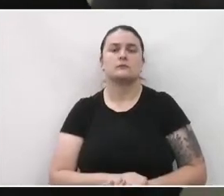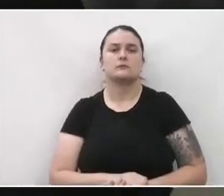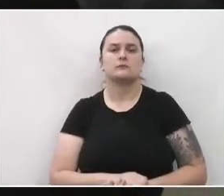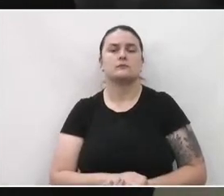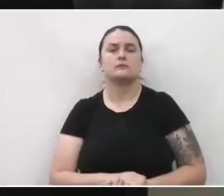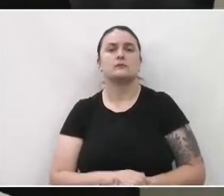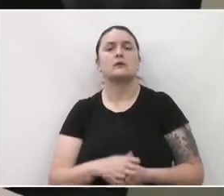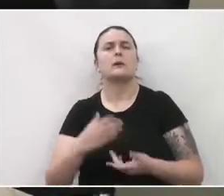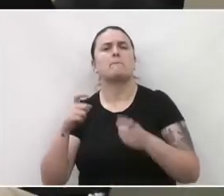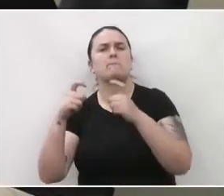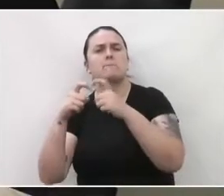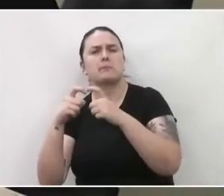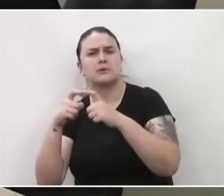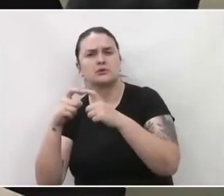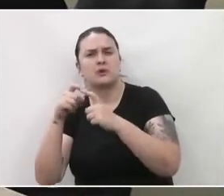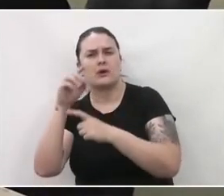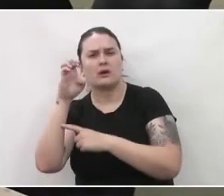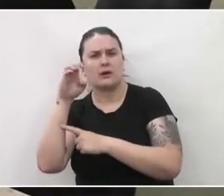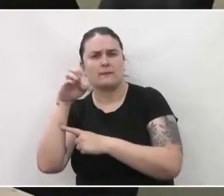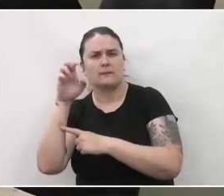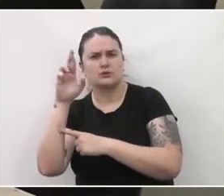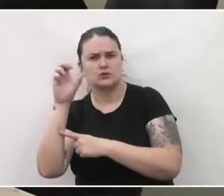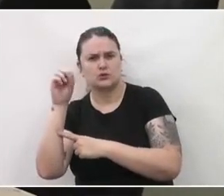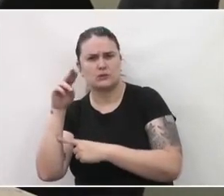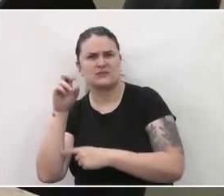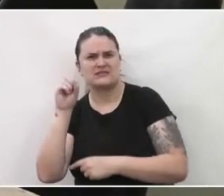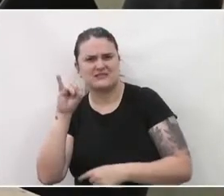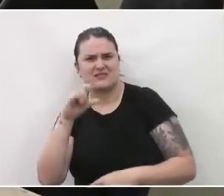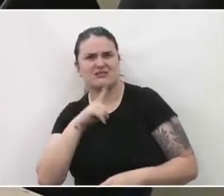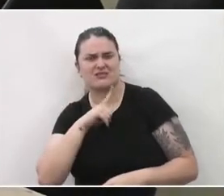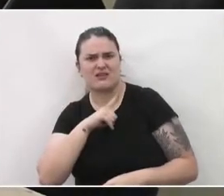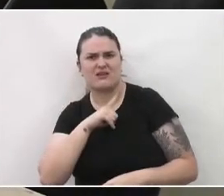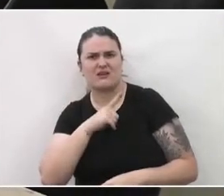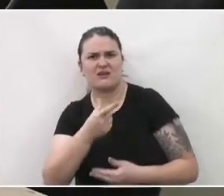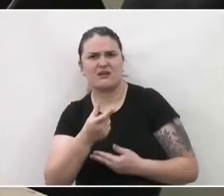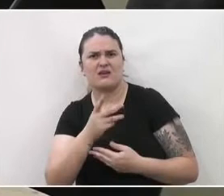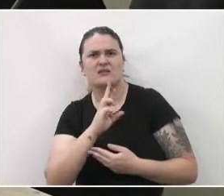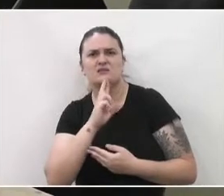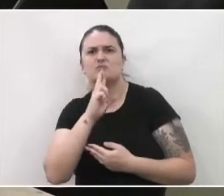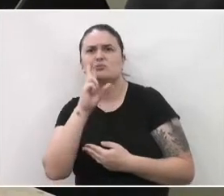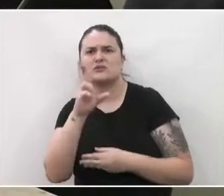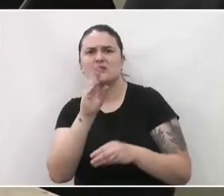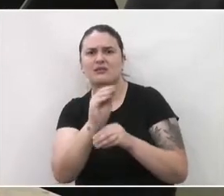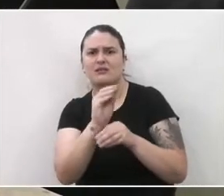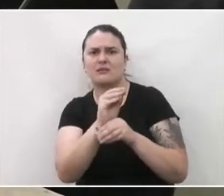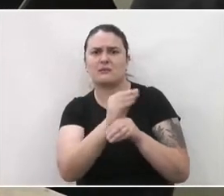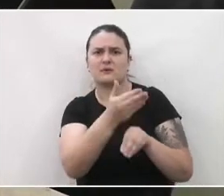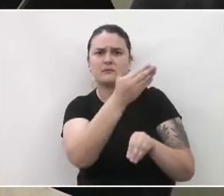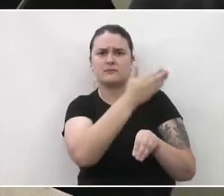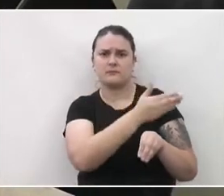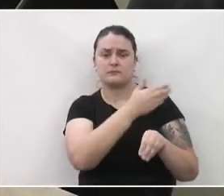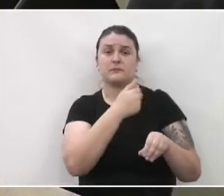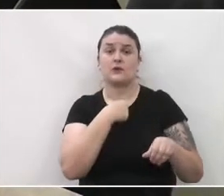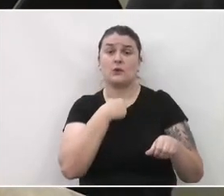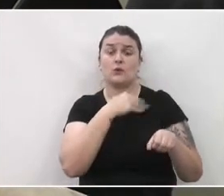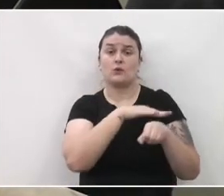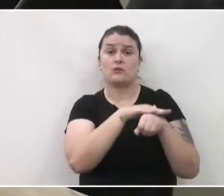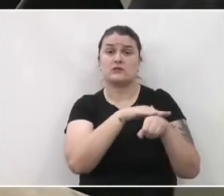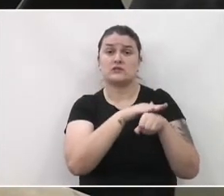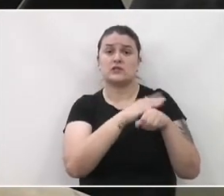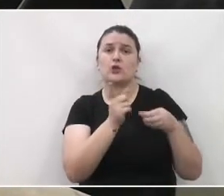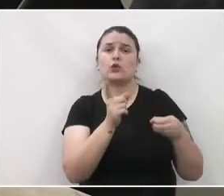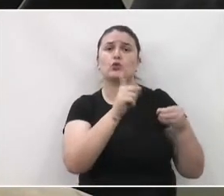Doutor, o senhor perguntou se alguém tiver a resposta para o tratamento precoce, que alguém que fale, né? Eu fui falar com o dono de um